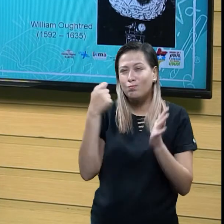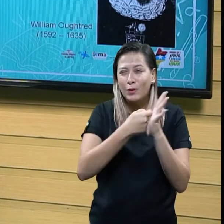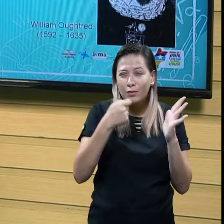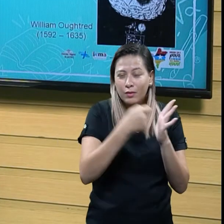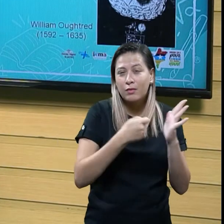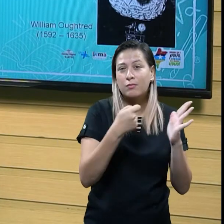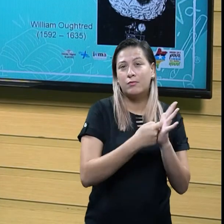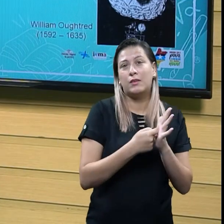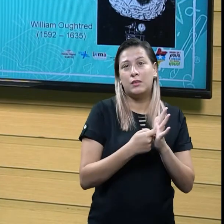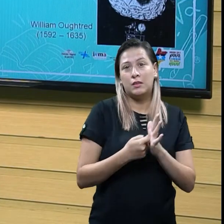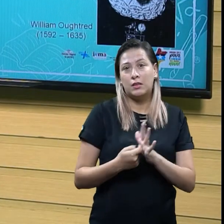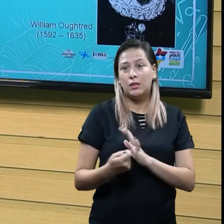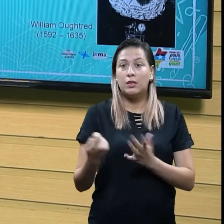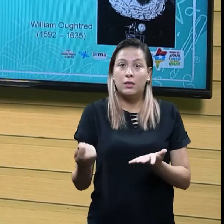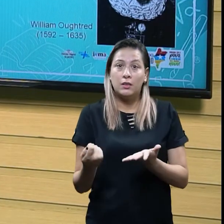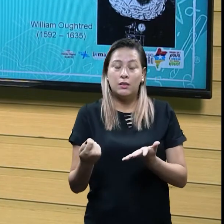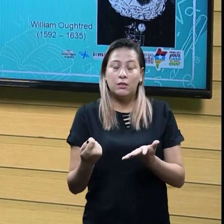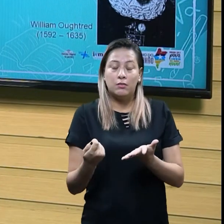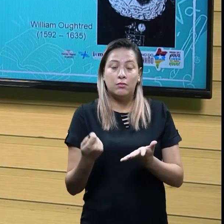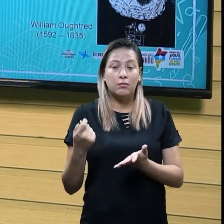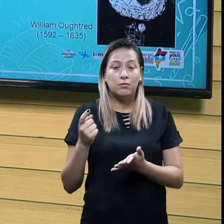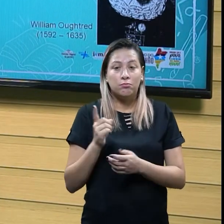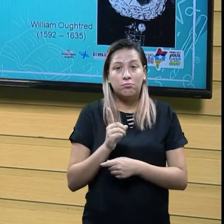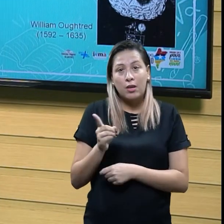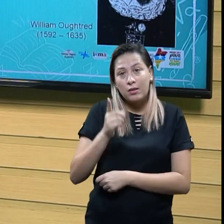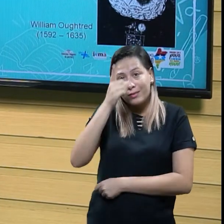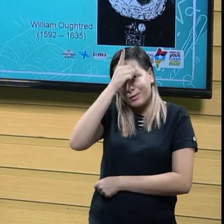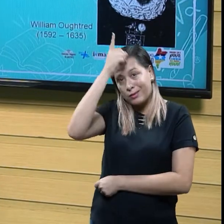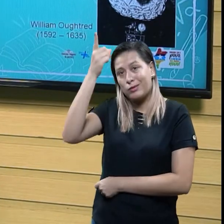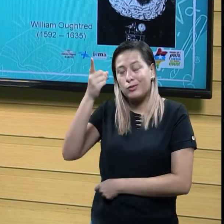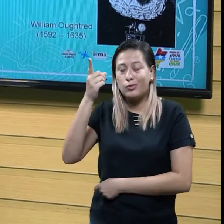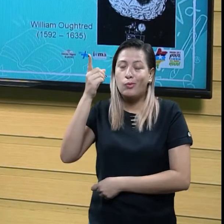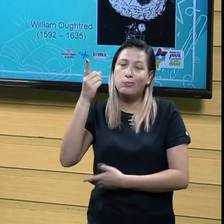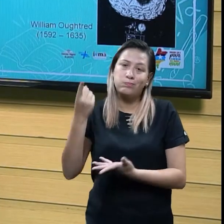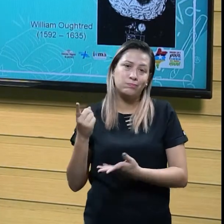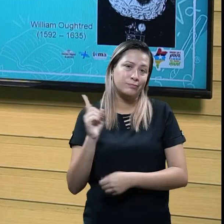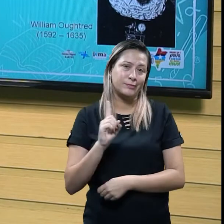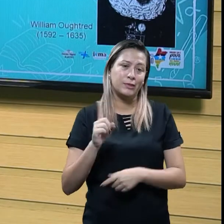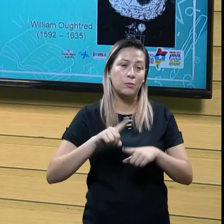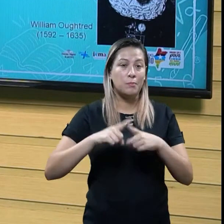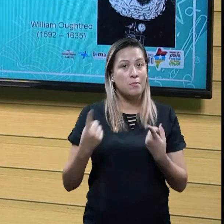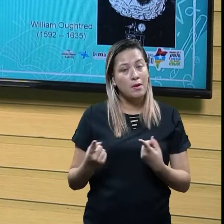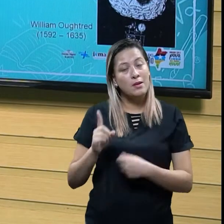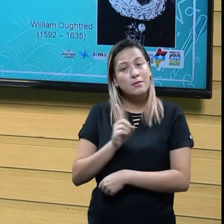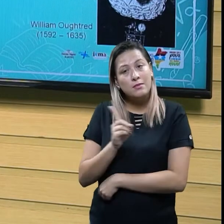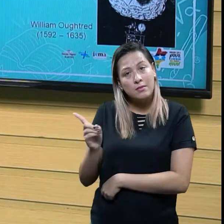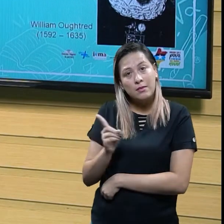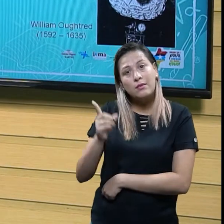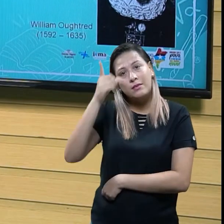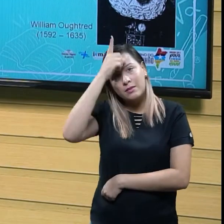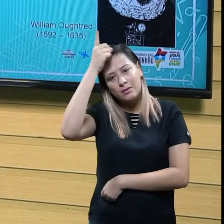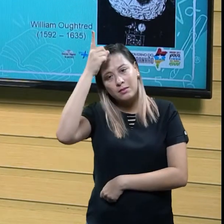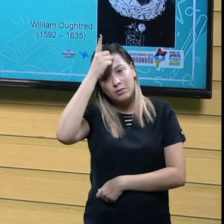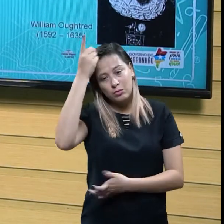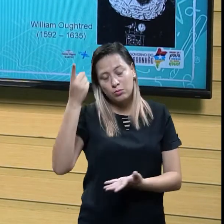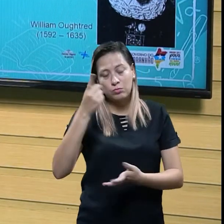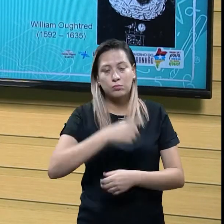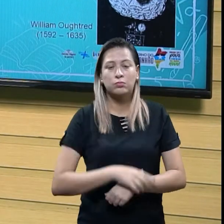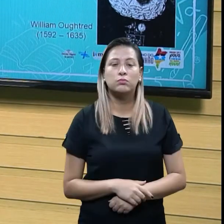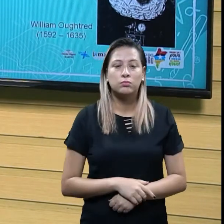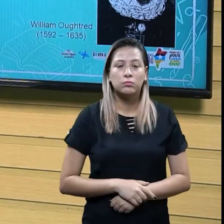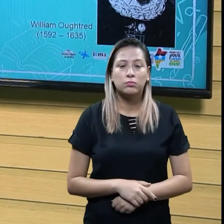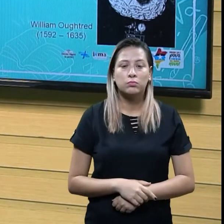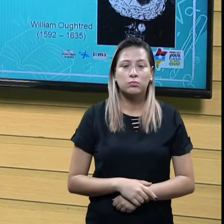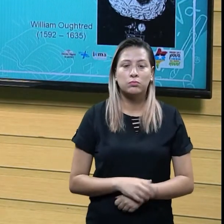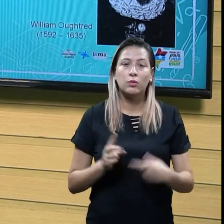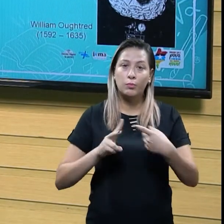primeiro a construir esta máquina, tá? Entretanto, fica marcado na história como ele criou a primeira máquina que